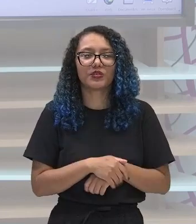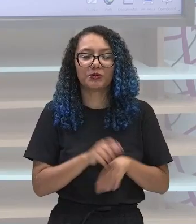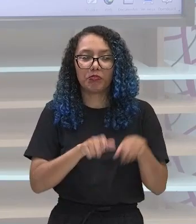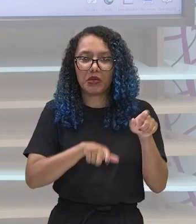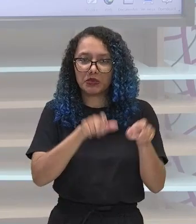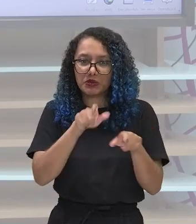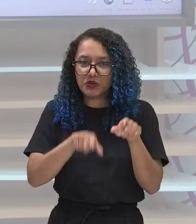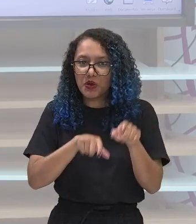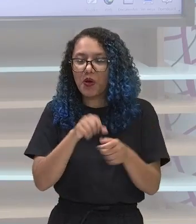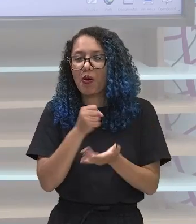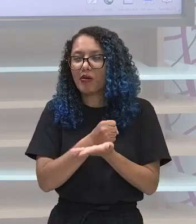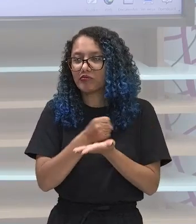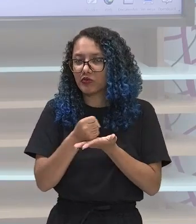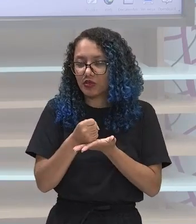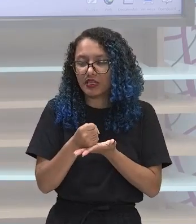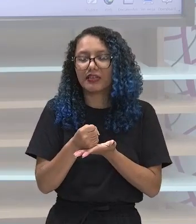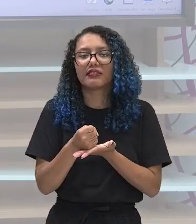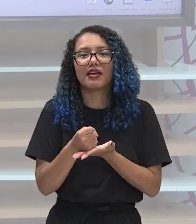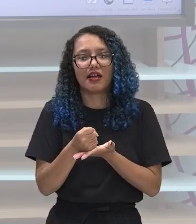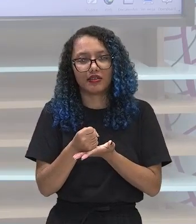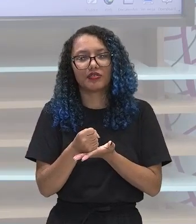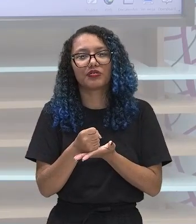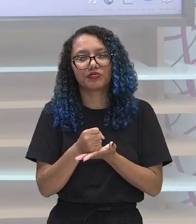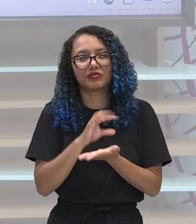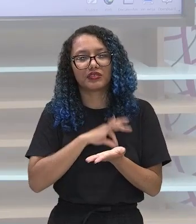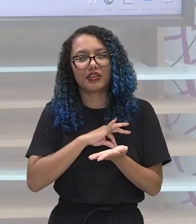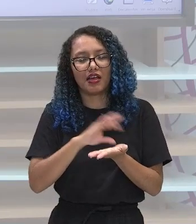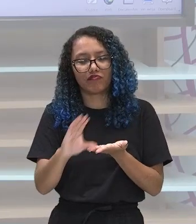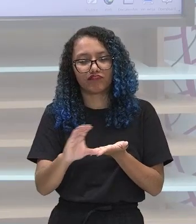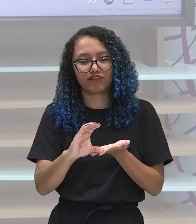assalariados, os trabalhadores, né, recebam aí os seus